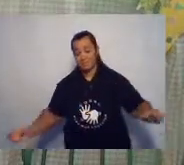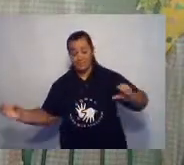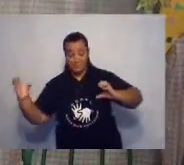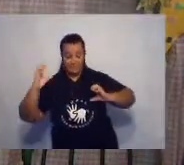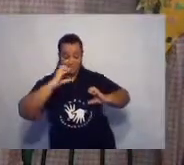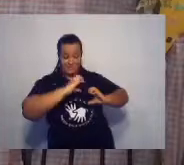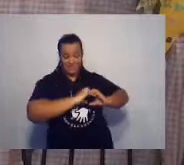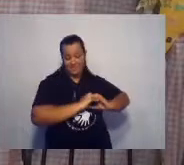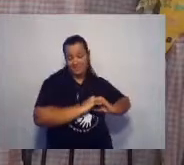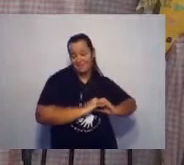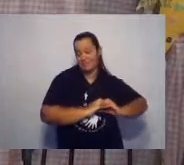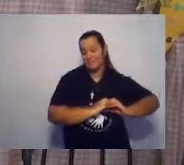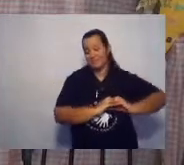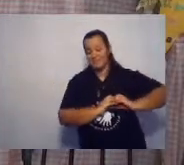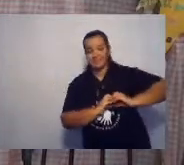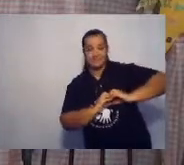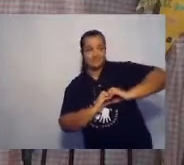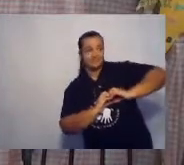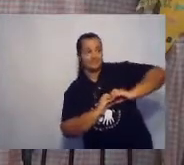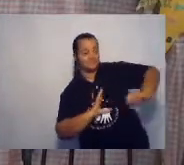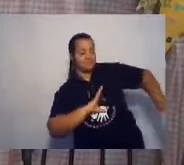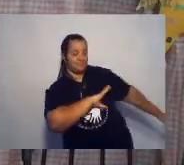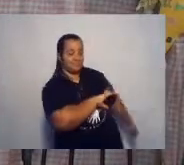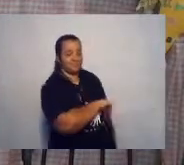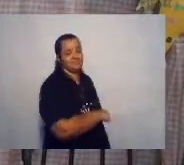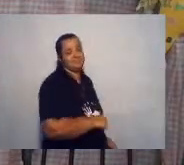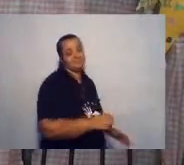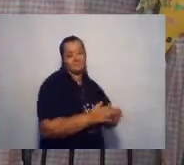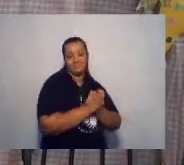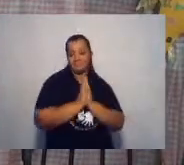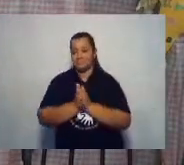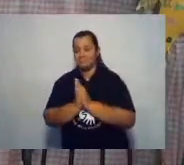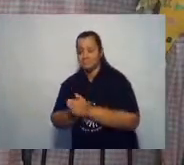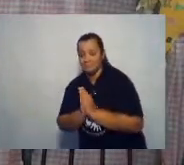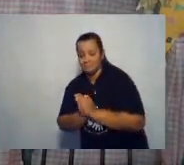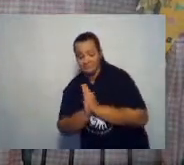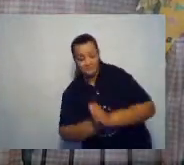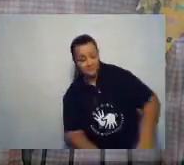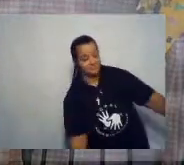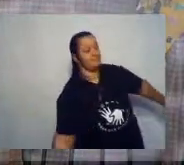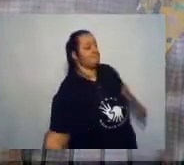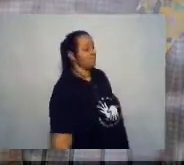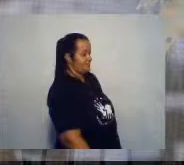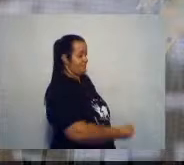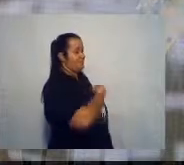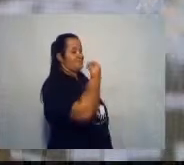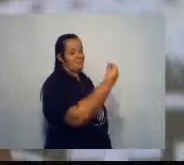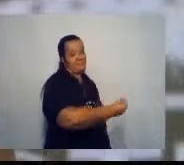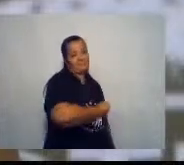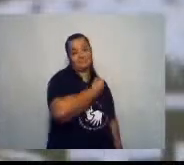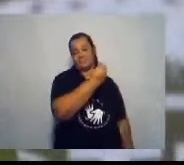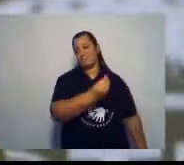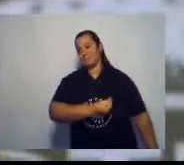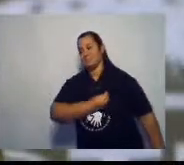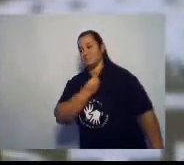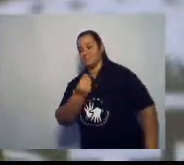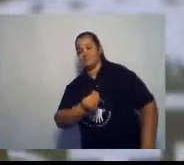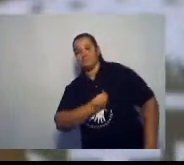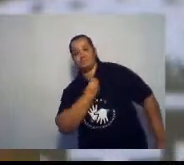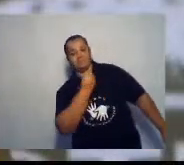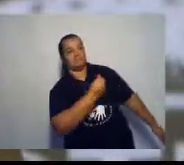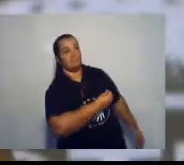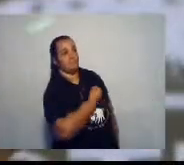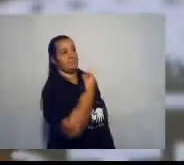não sou sua cara metade. Meu amor, por favor, vem